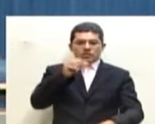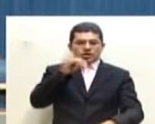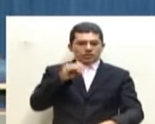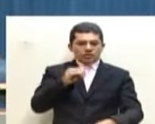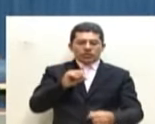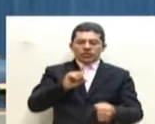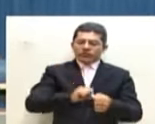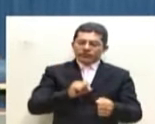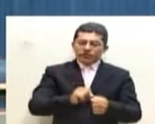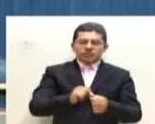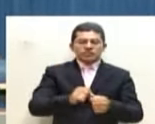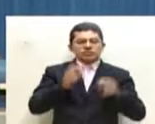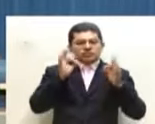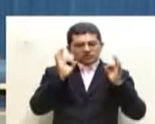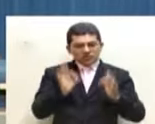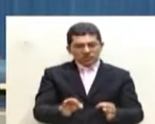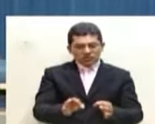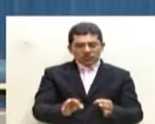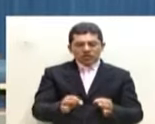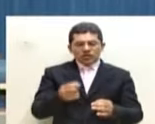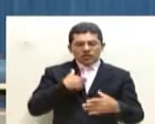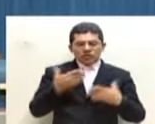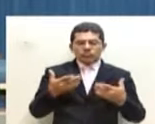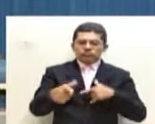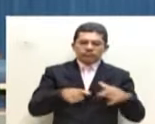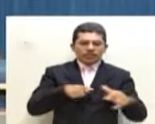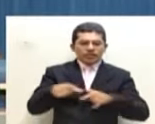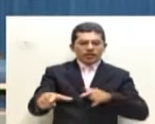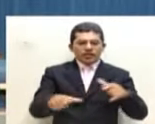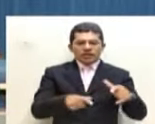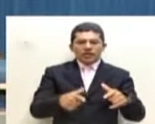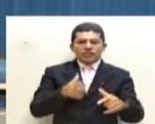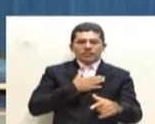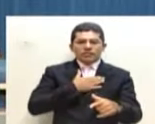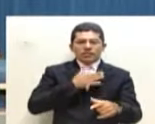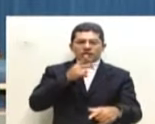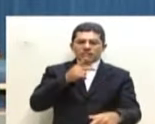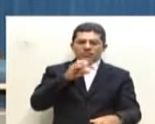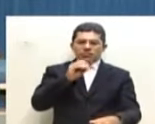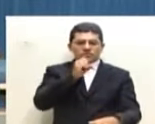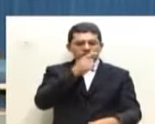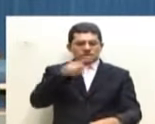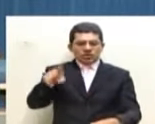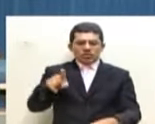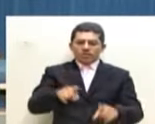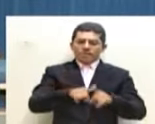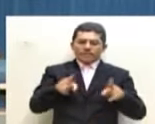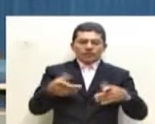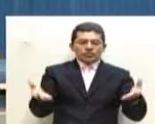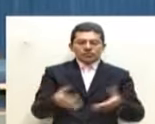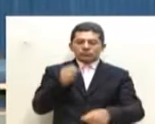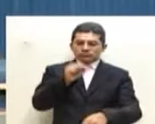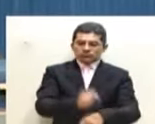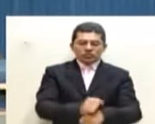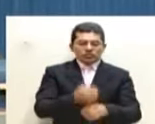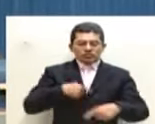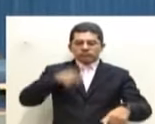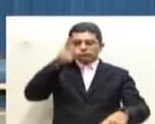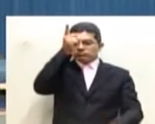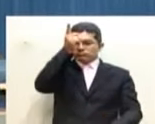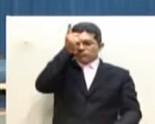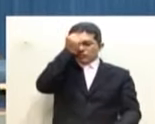cumpriu esse papel, de ser freio e contrapeso de ações do Poder Executivo, que vezes